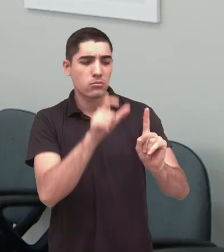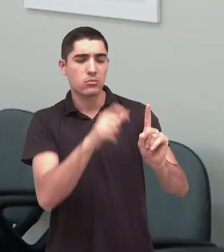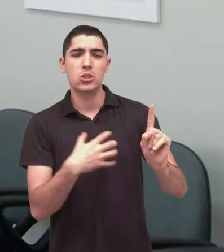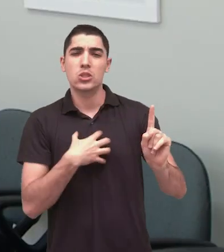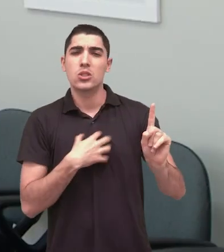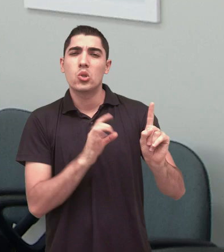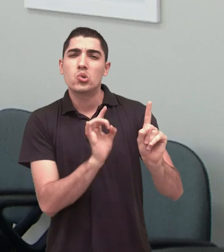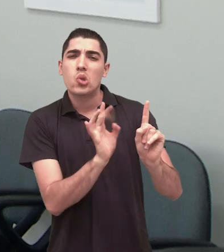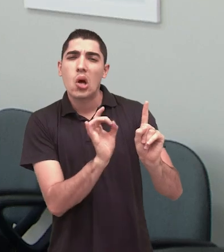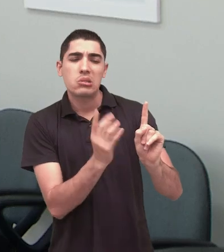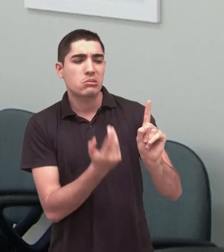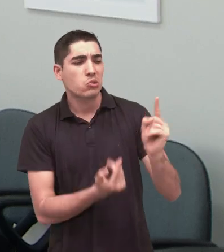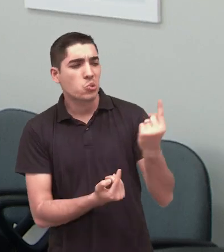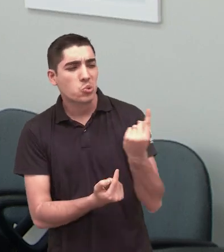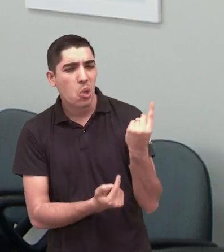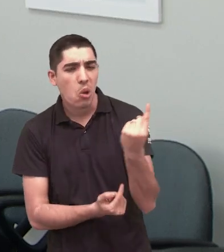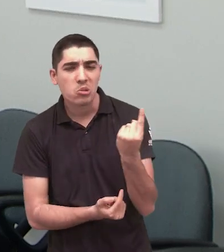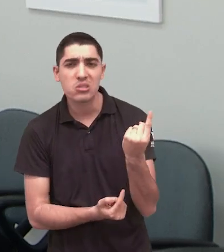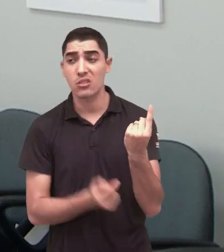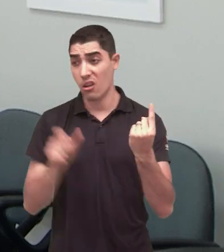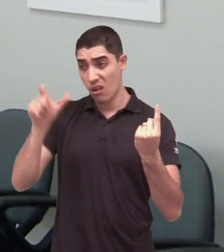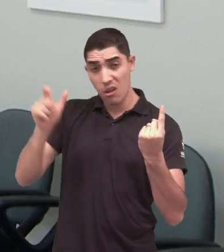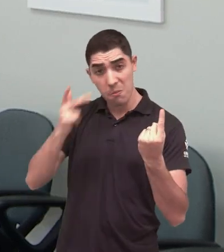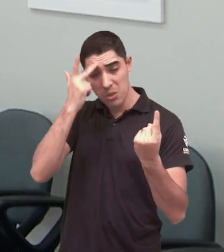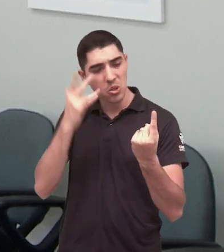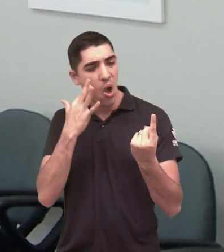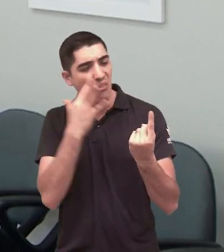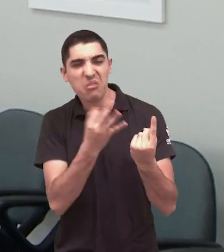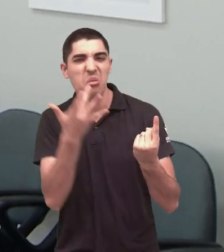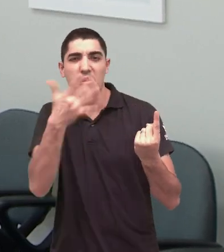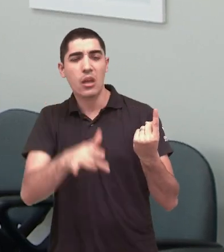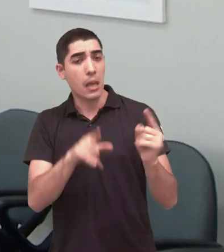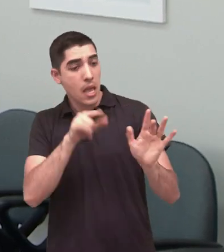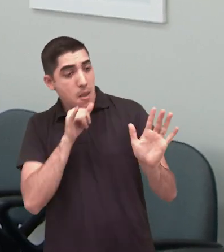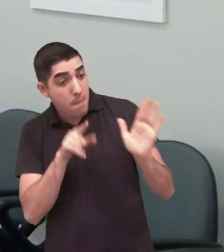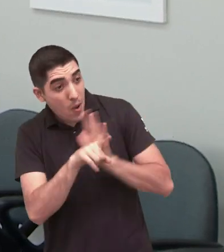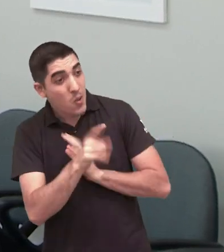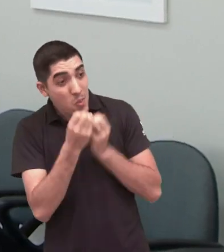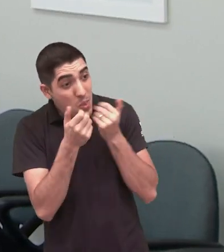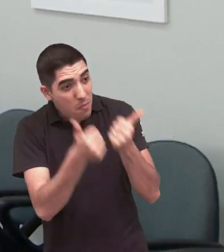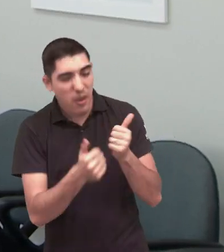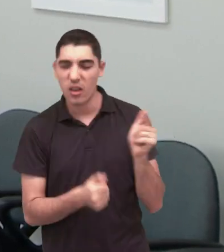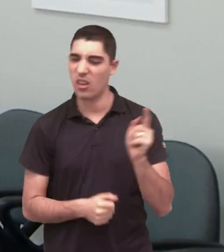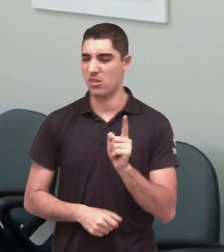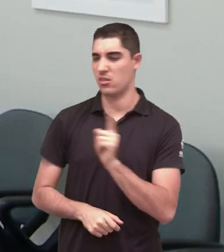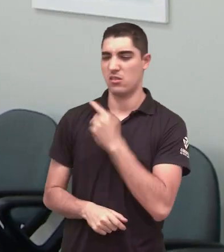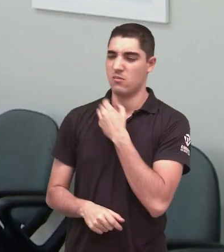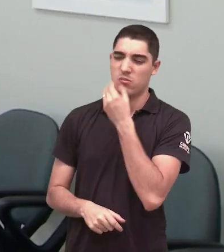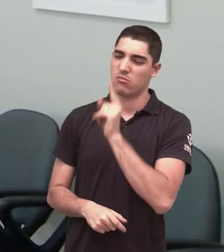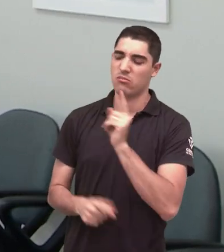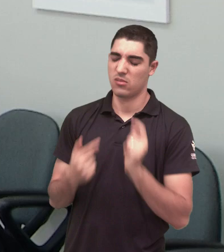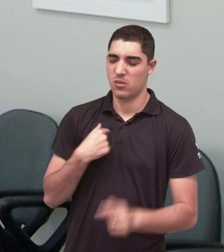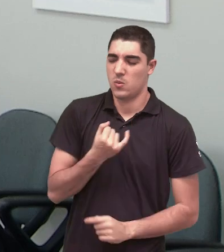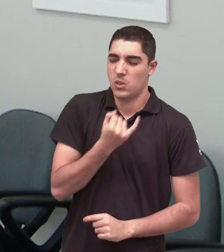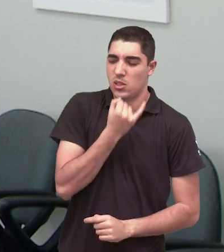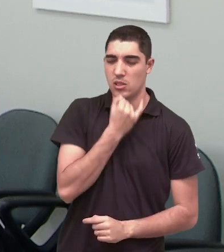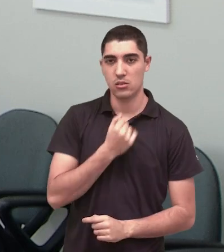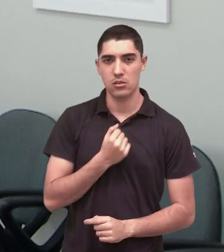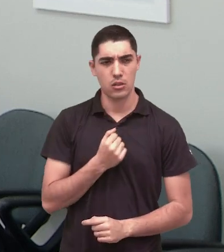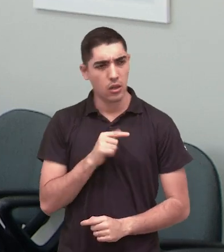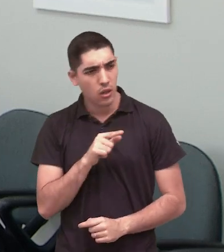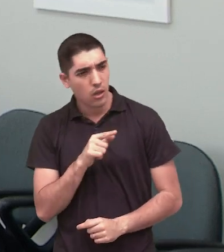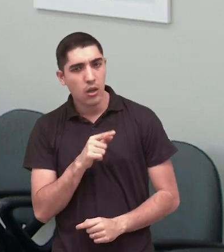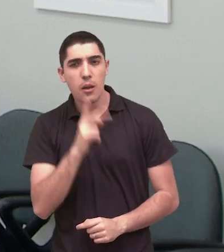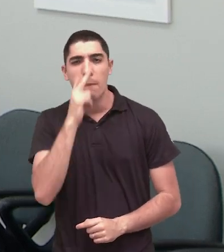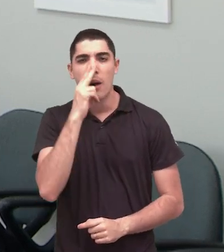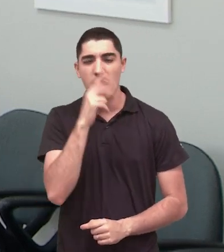sentindo sozinha, que ninguém consegue, ouvi-la, não dá atenção. Você pergunta para ela: tudo bem? Aí ela fala: não está bem, eu estou